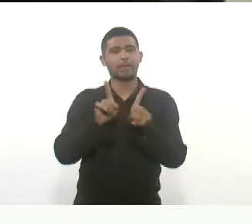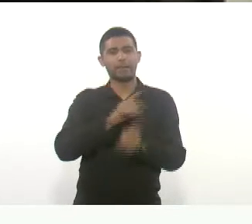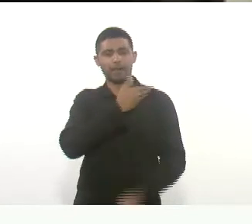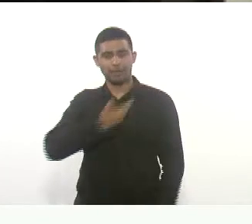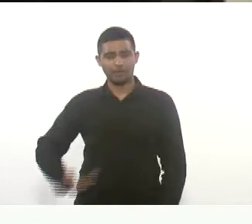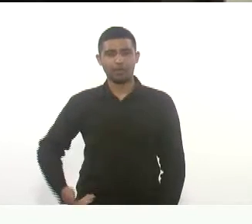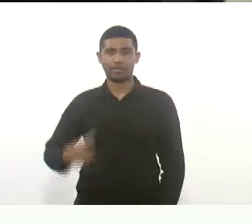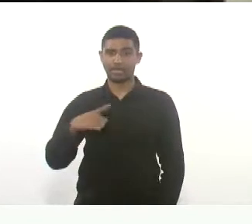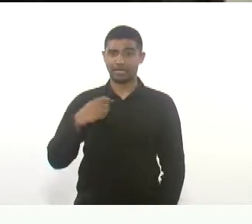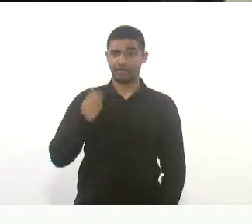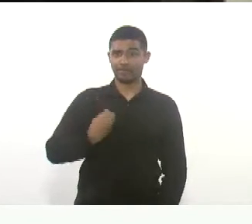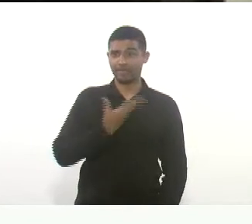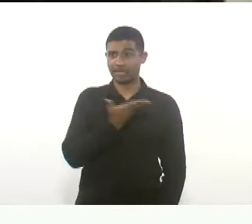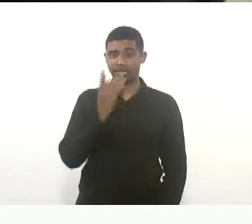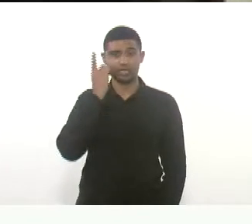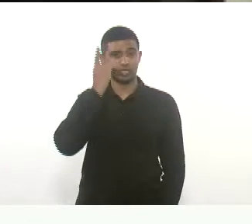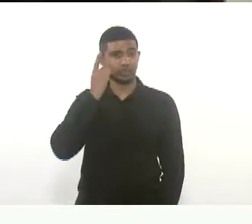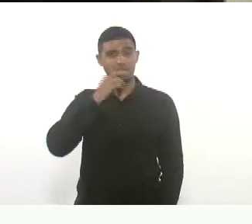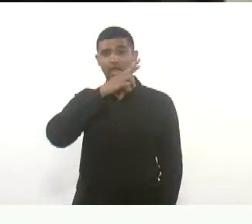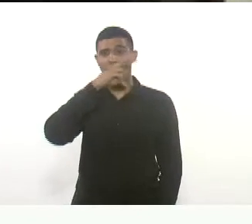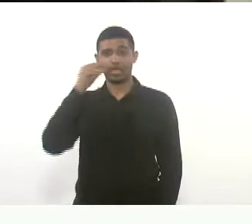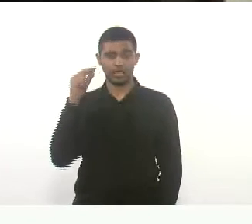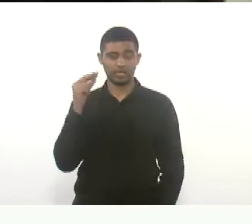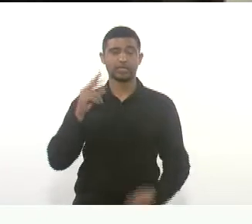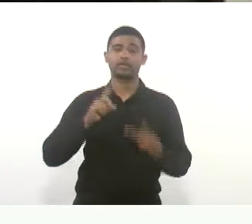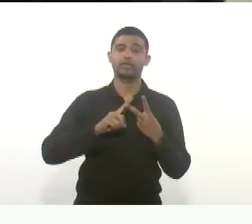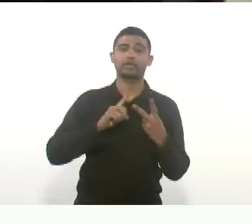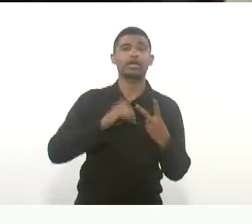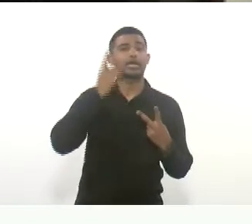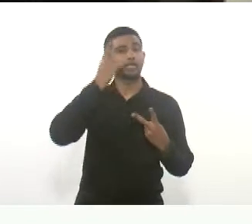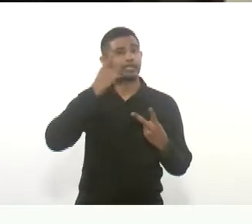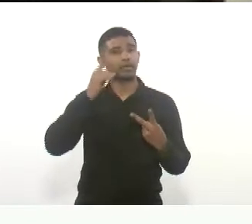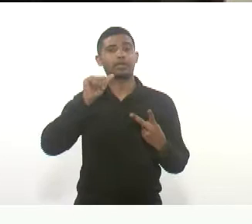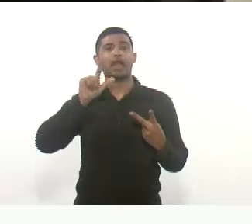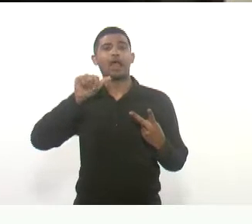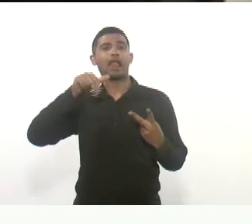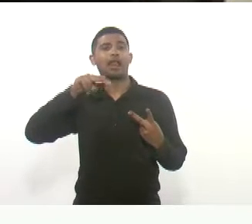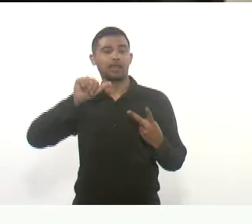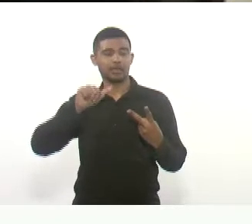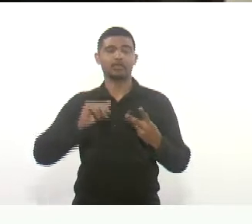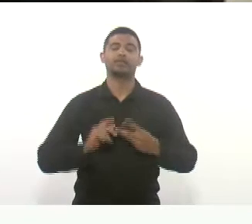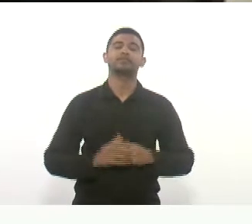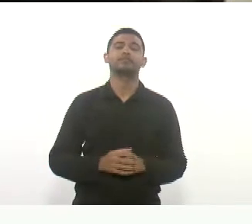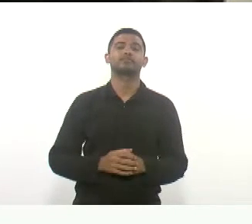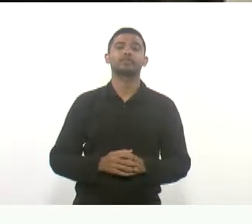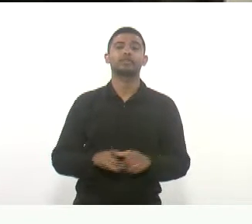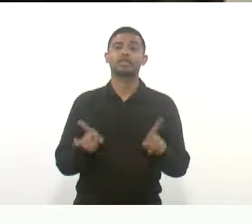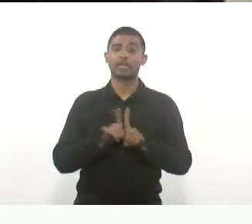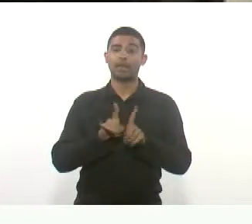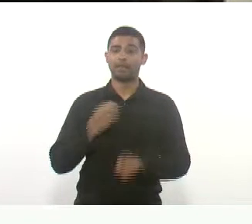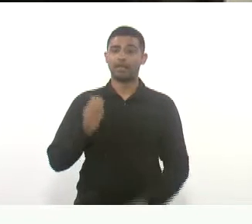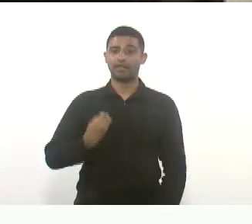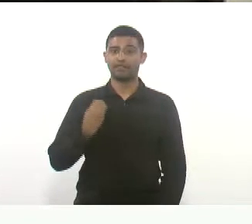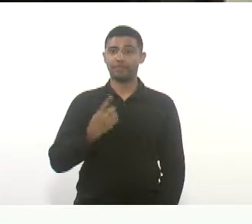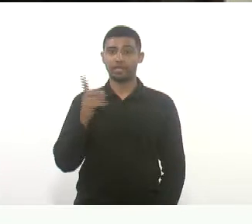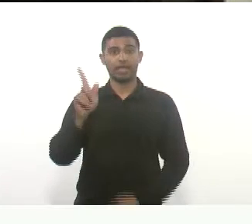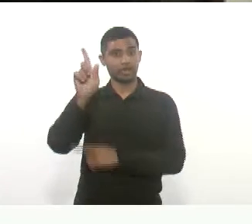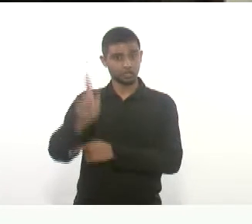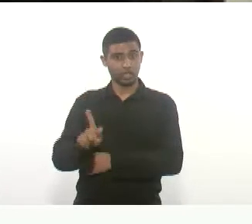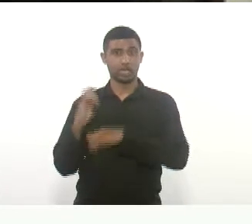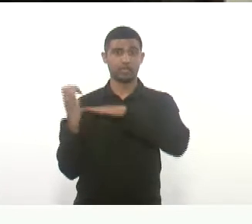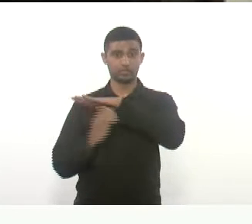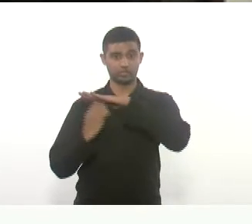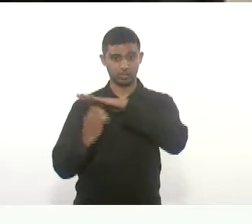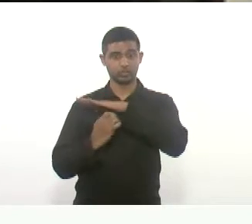senhores deputados, deputado Renan Ferreirinha, deputada Alana Passos, e com a presença da gerente